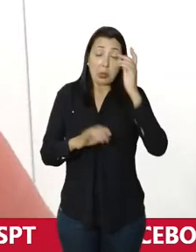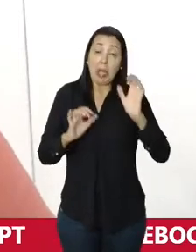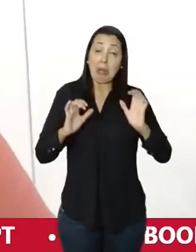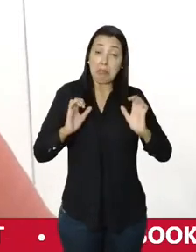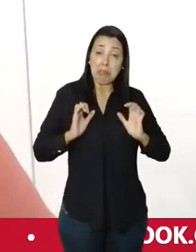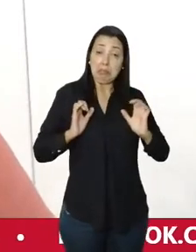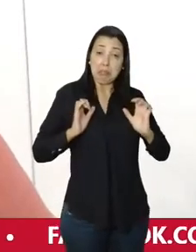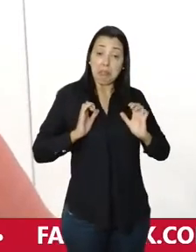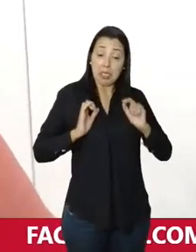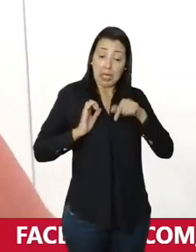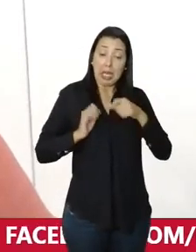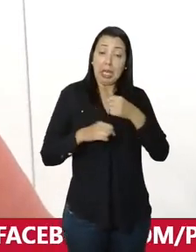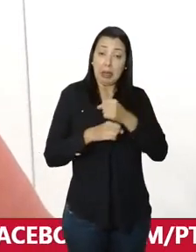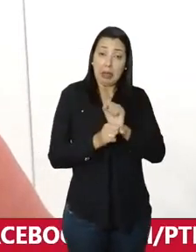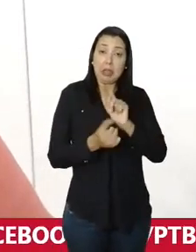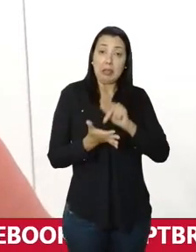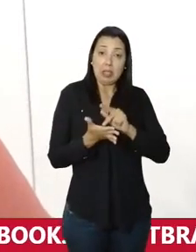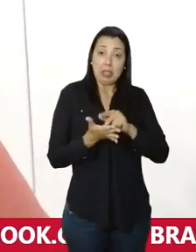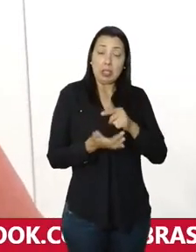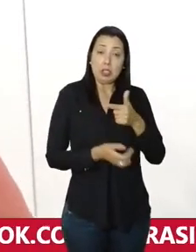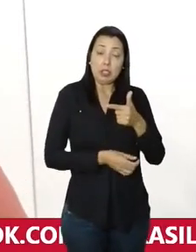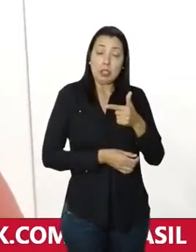né, naquele ano exatamente de